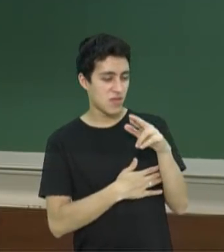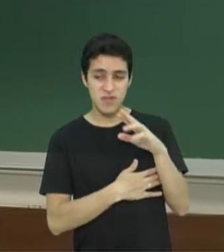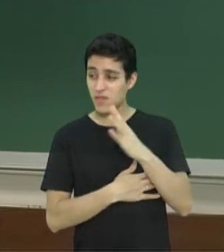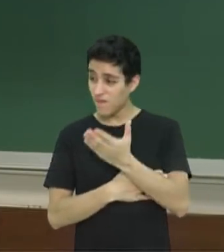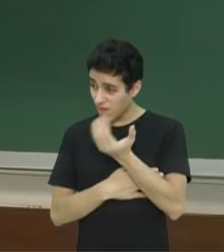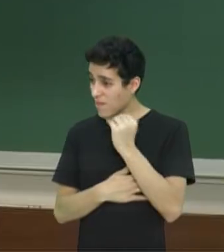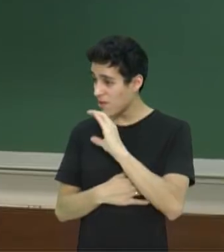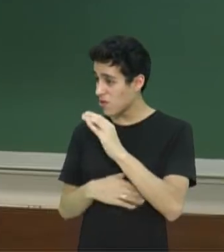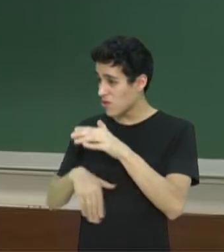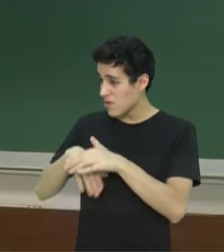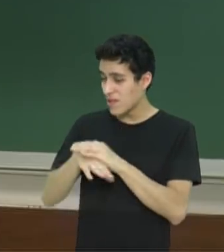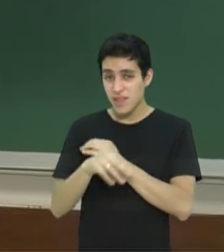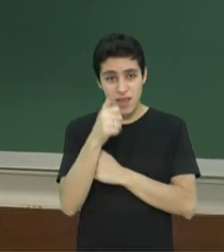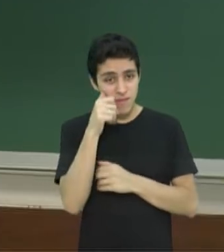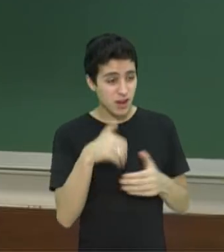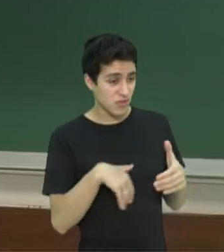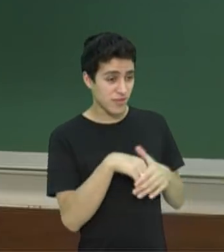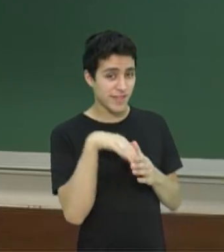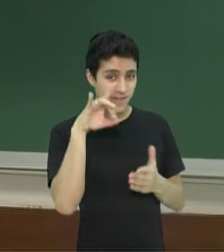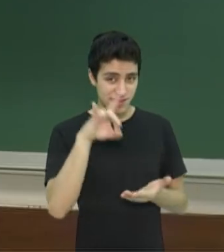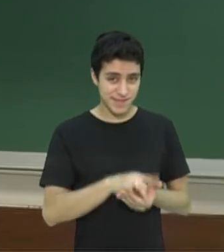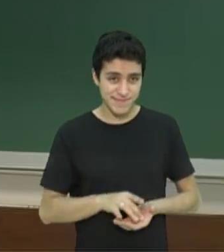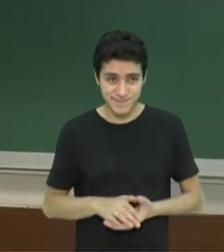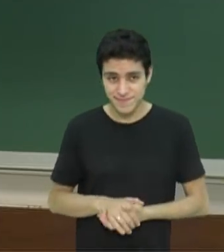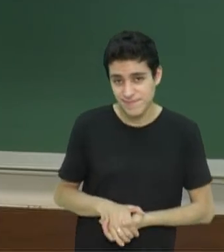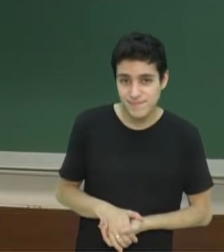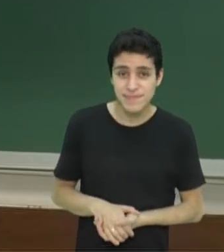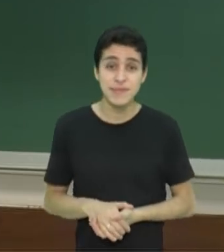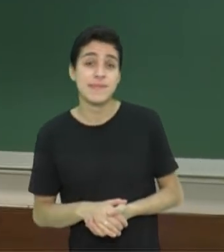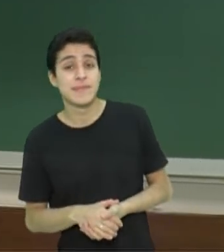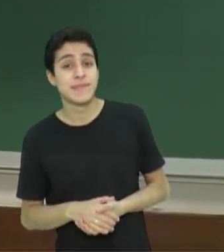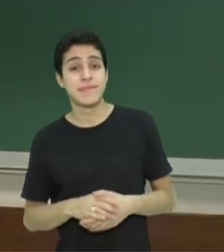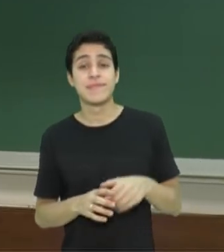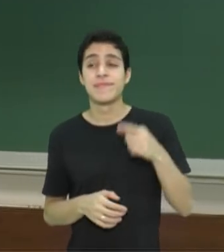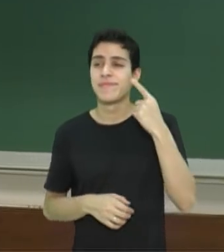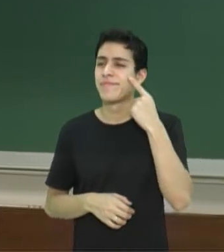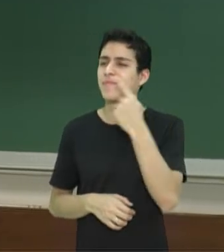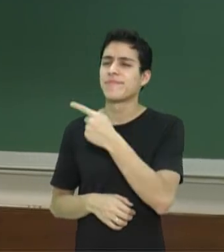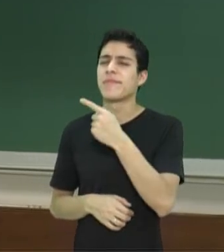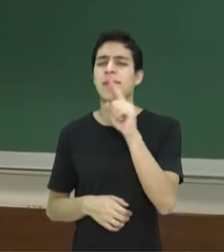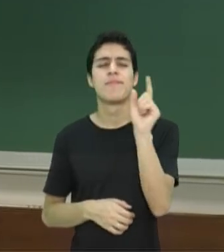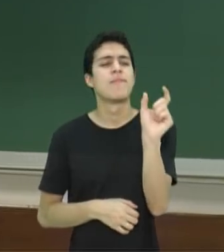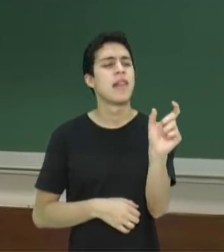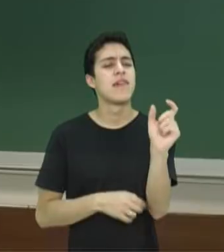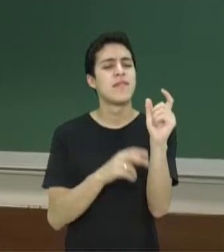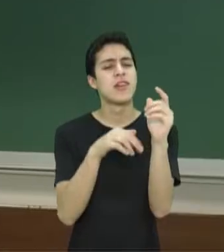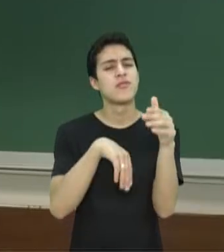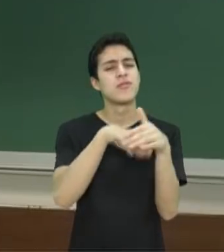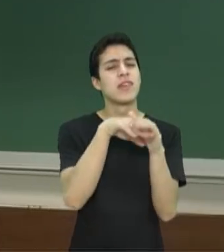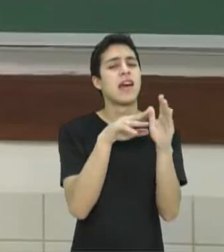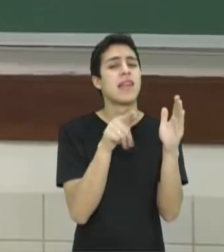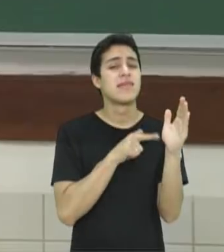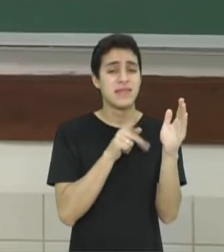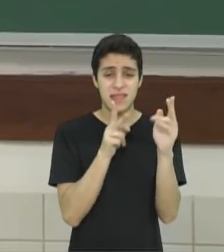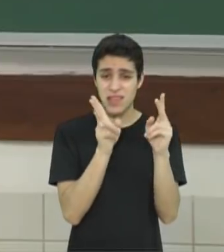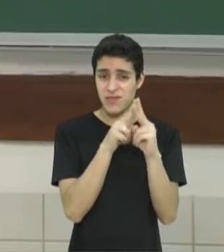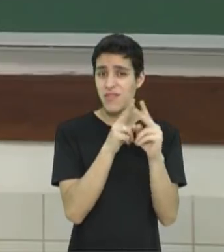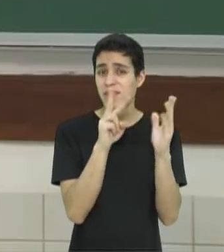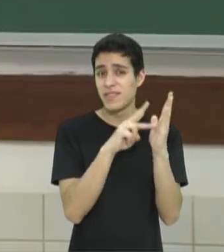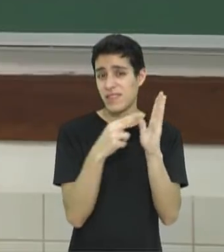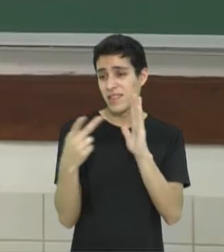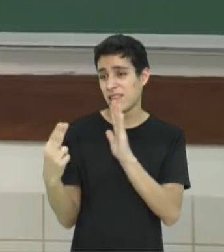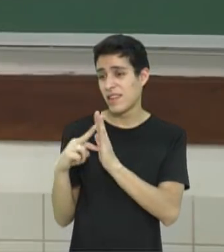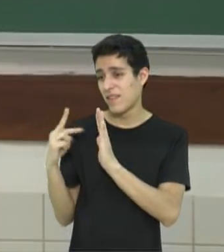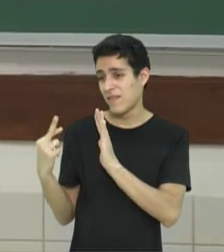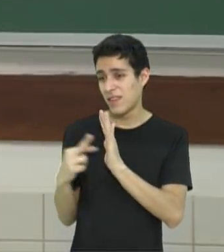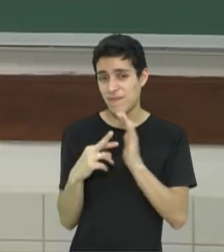perguntou, chuta? E ela chutou, de verdade. Então, existem aqui dois sentidos para a palavra chuta. Você sabe quais são eles? Vamos ver